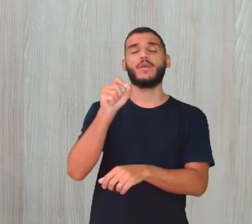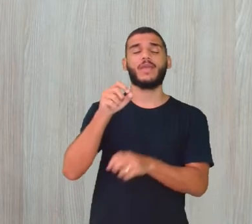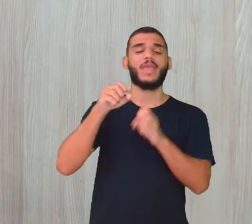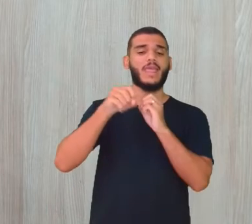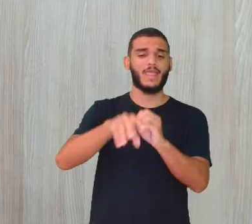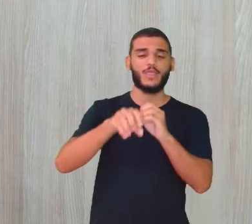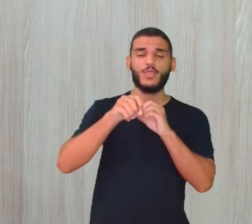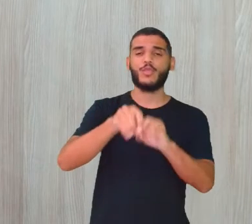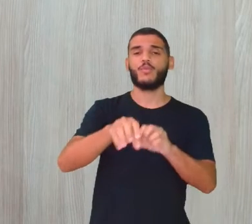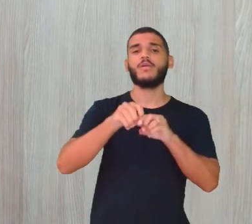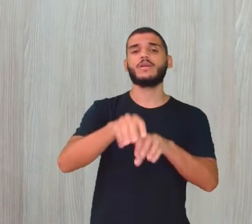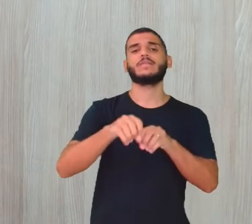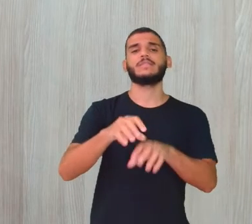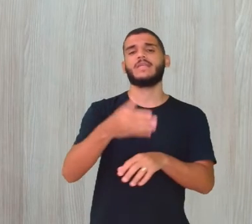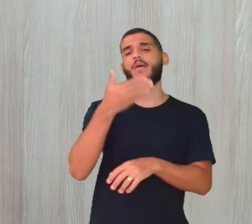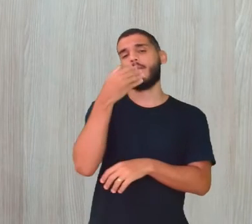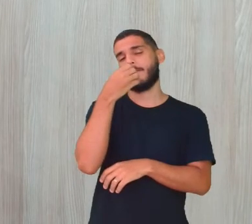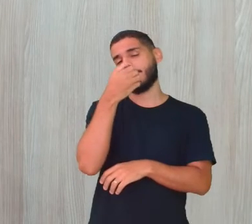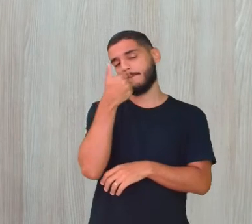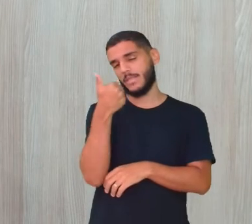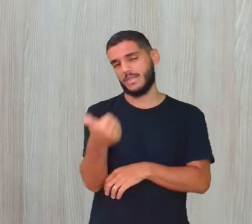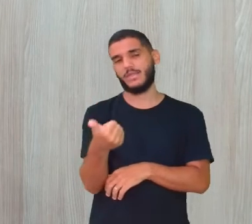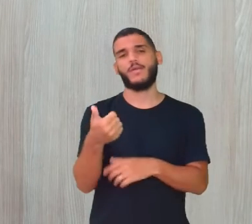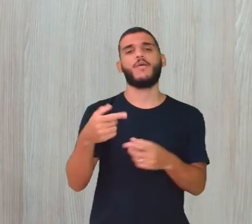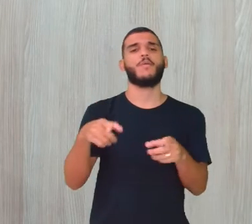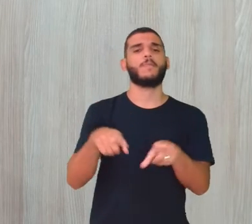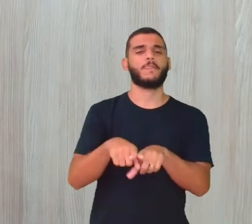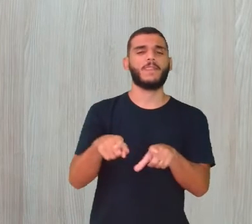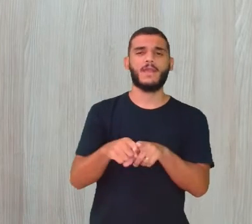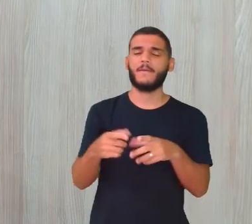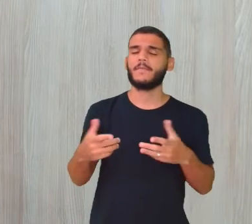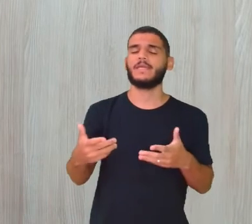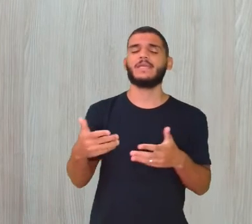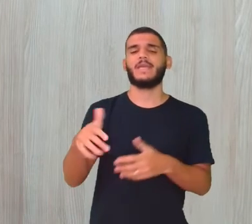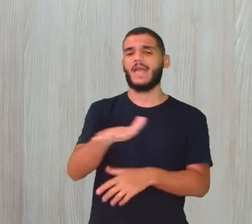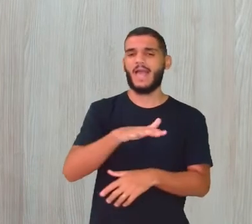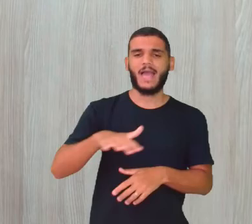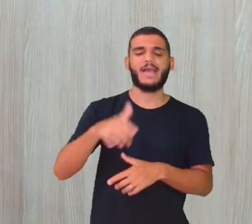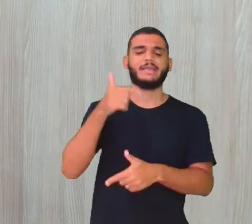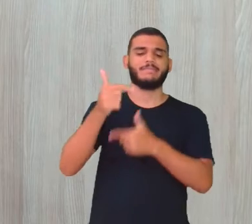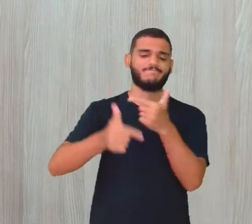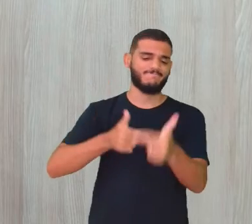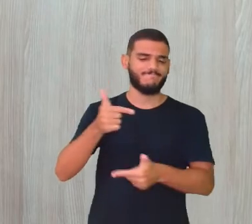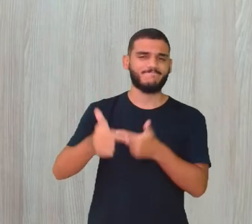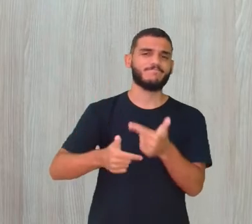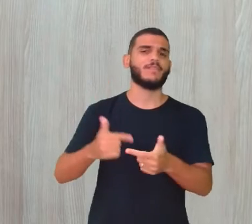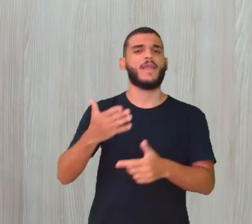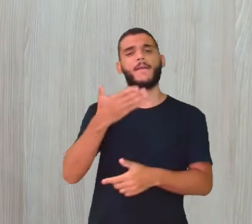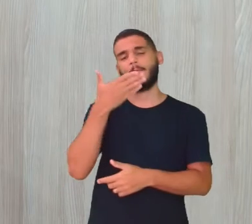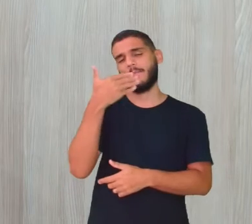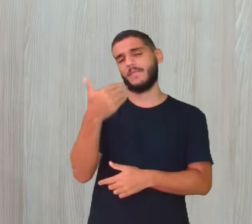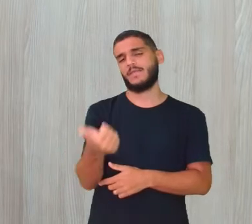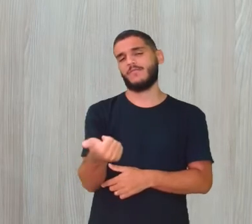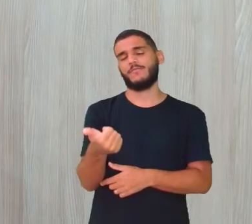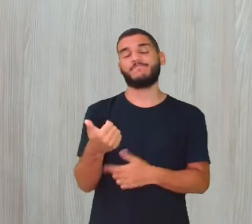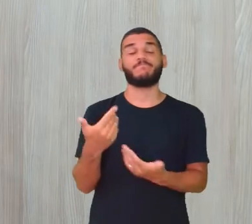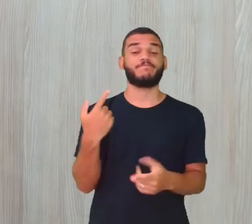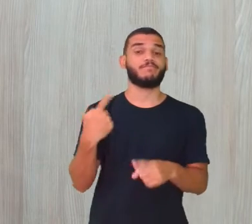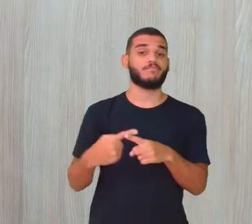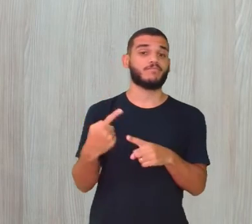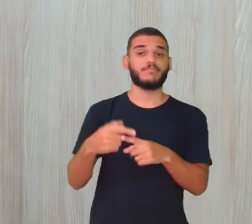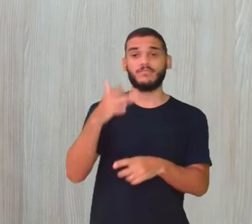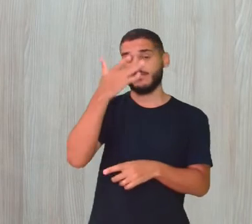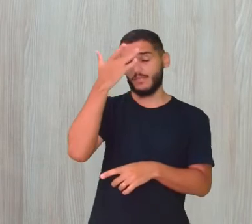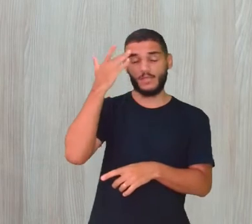né? Acesso à saúde de qualidade, ao mercado de trabalho, né? Geralmente, os negros,